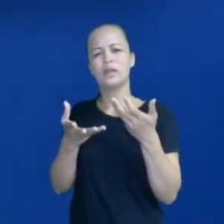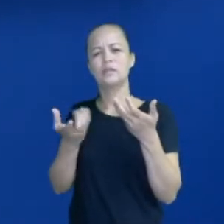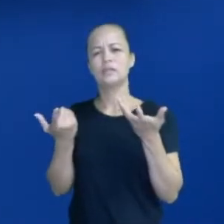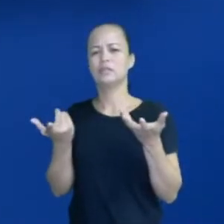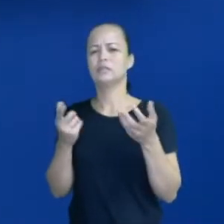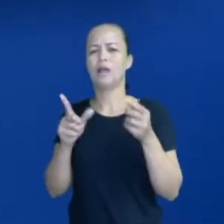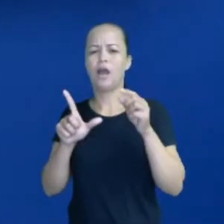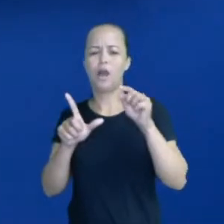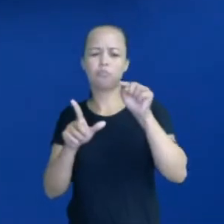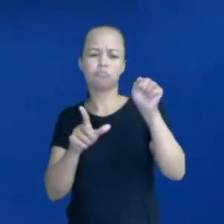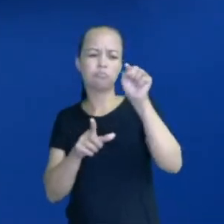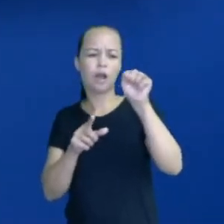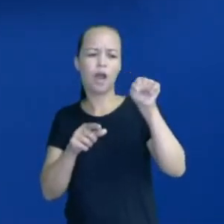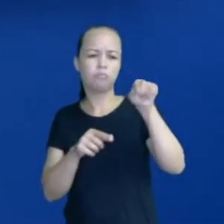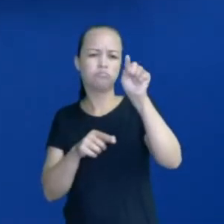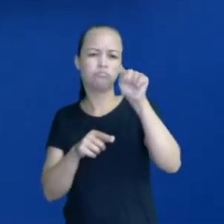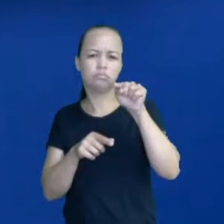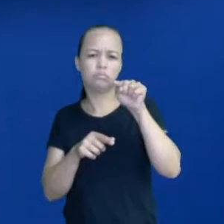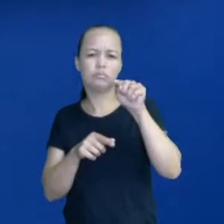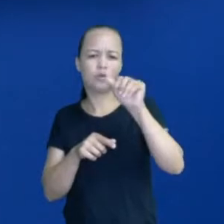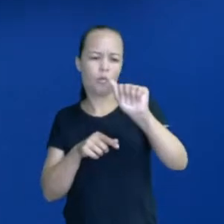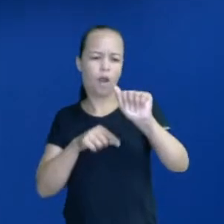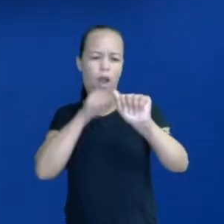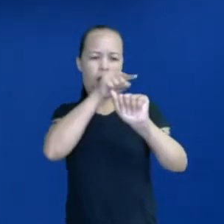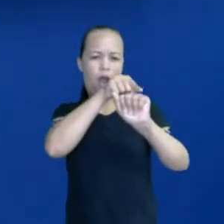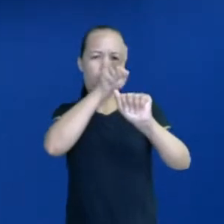acento circunflexo em cima, né?